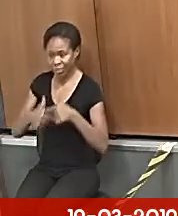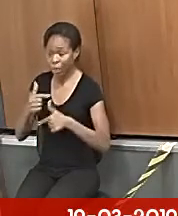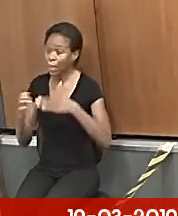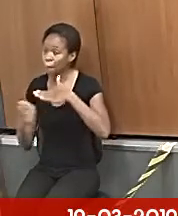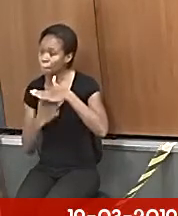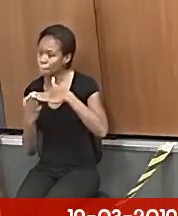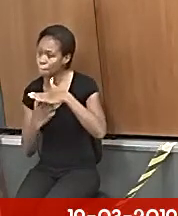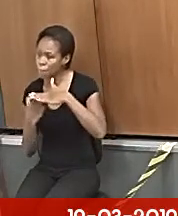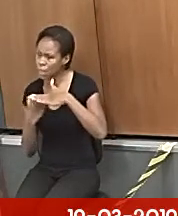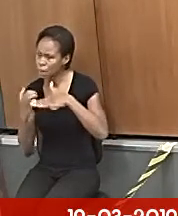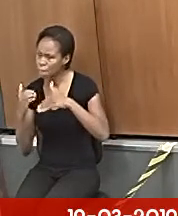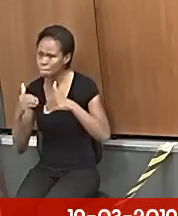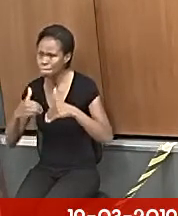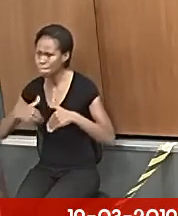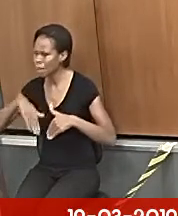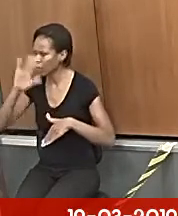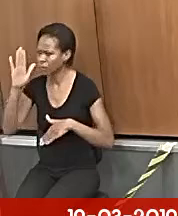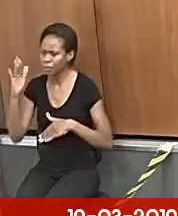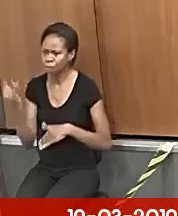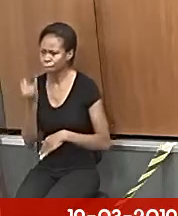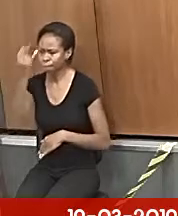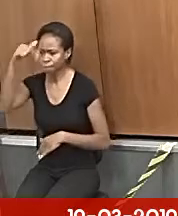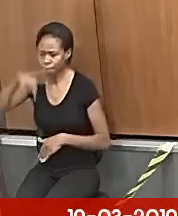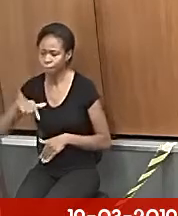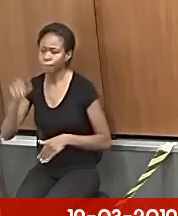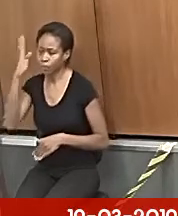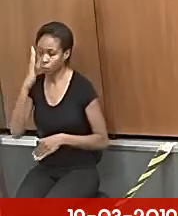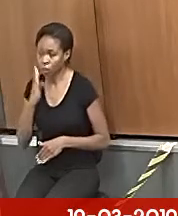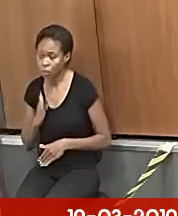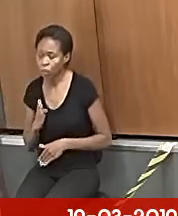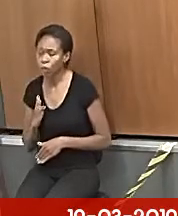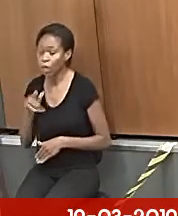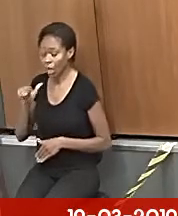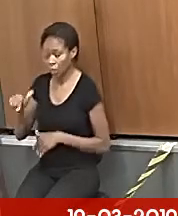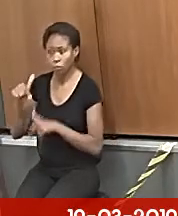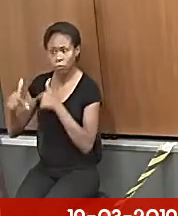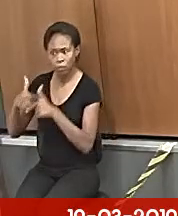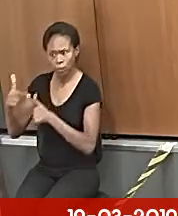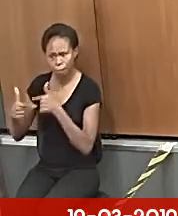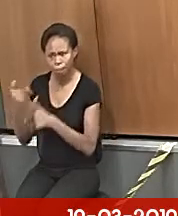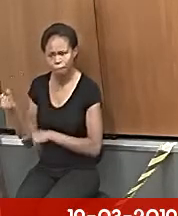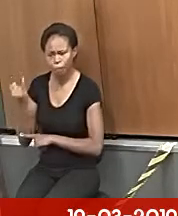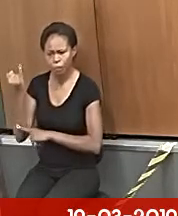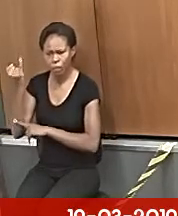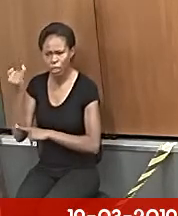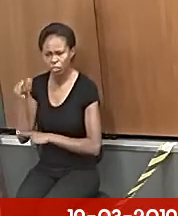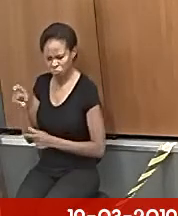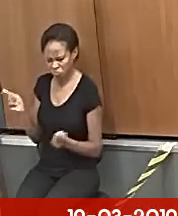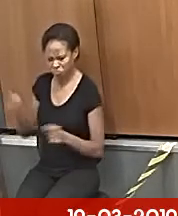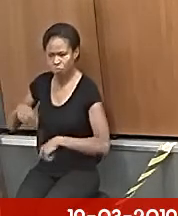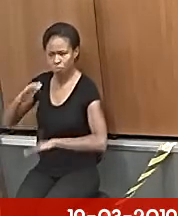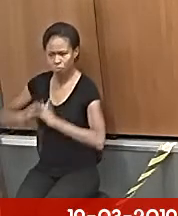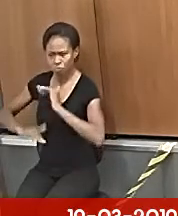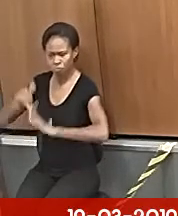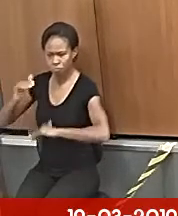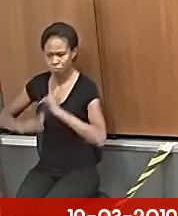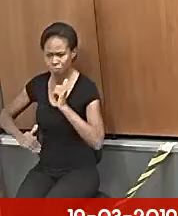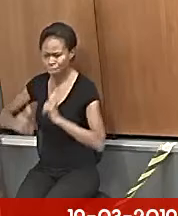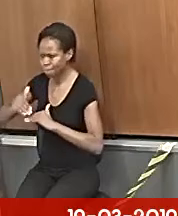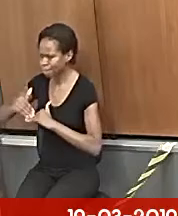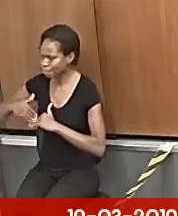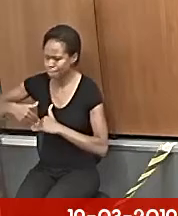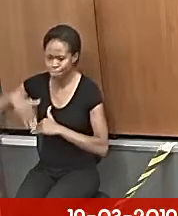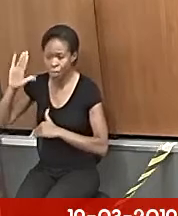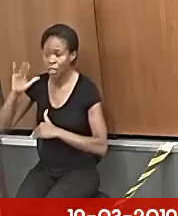aqui do brasil na nenhuma função muito importante ea gente vê uma competência acima do normal né no